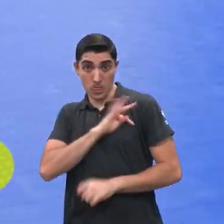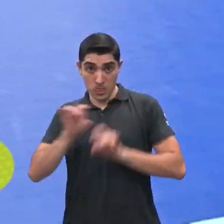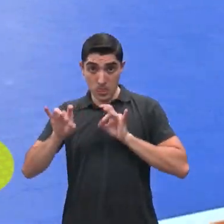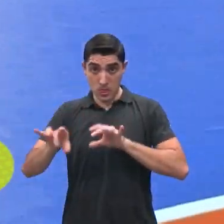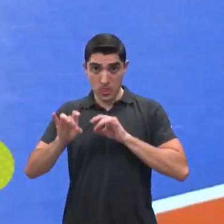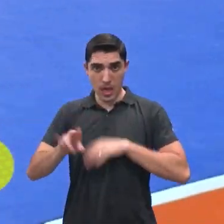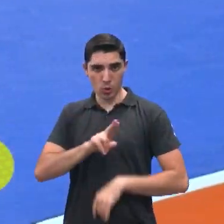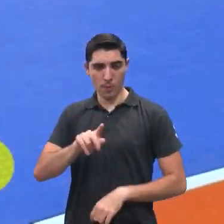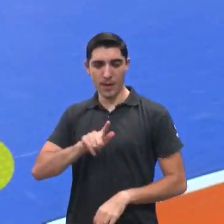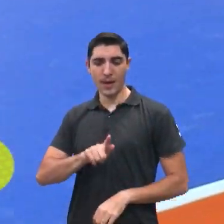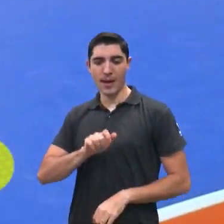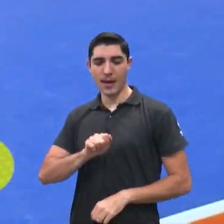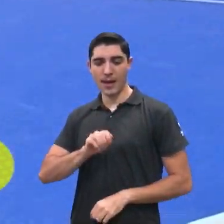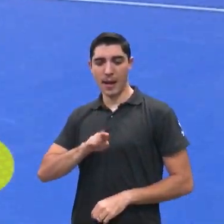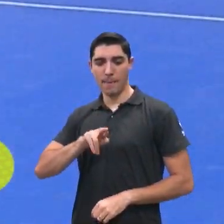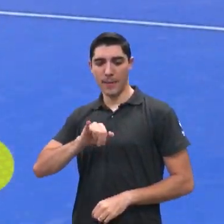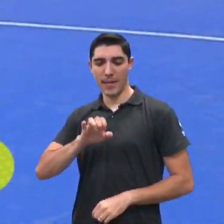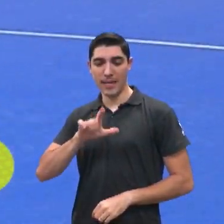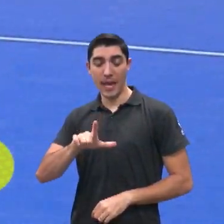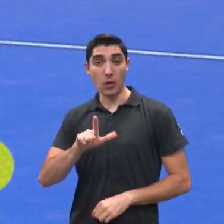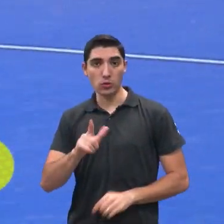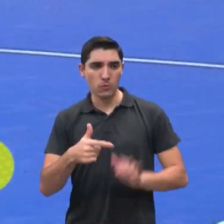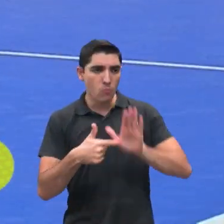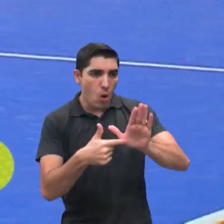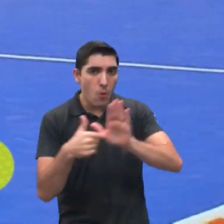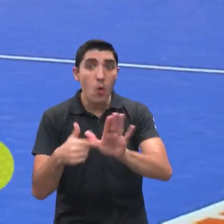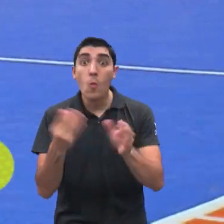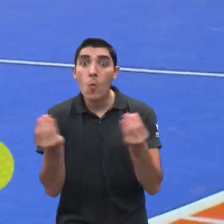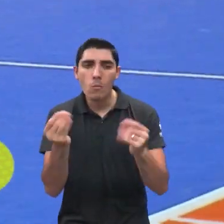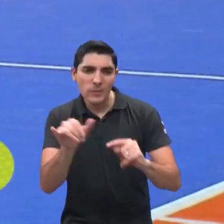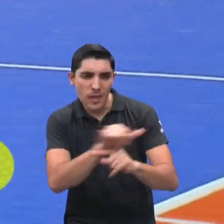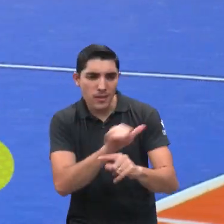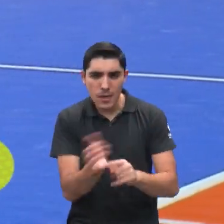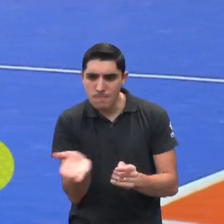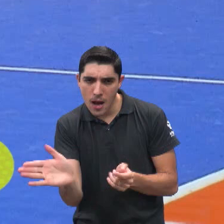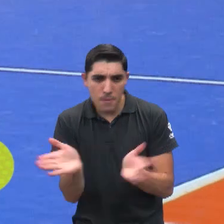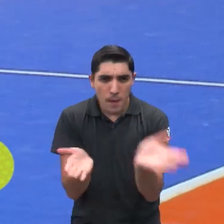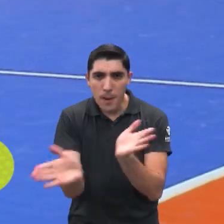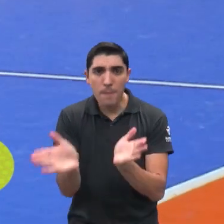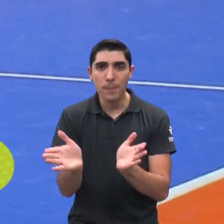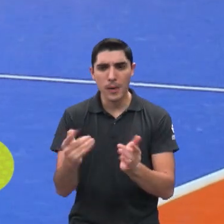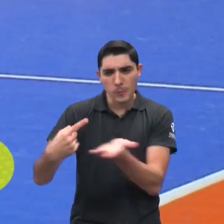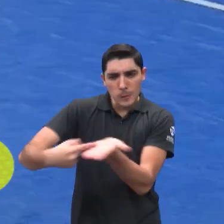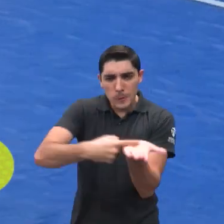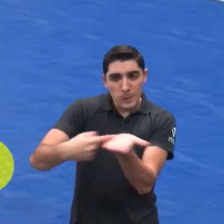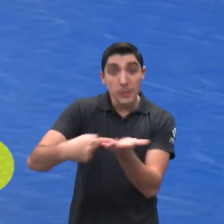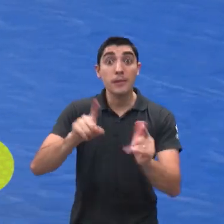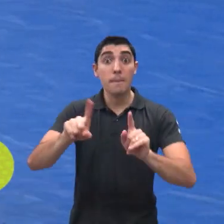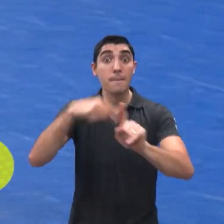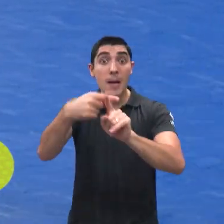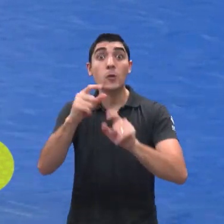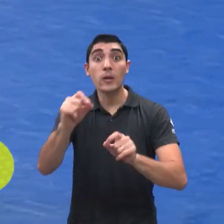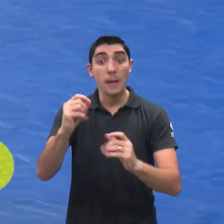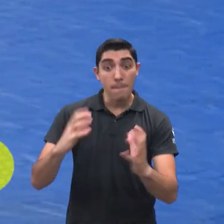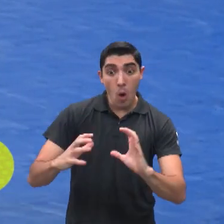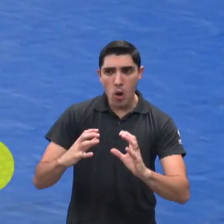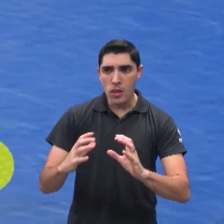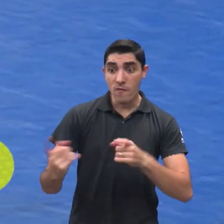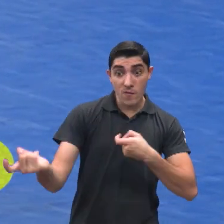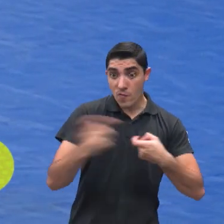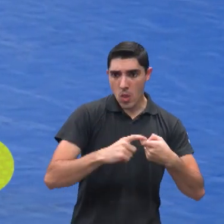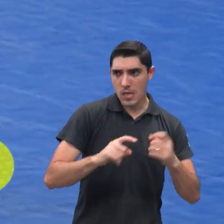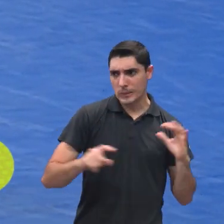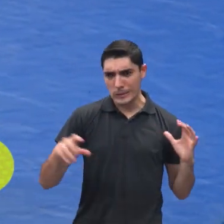Oliveira focou em jogadas ensaiadas e contra-ataques. Uma aposta tática para tentar buscar a